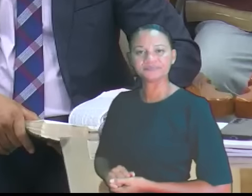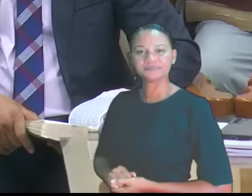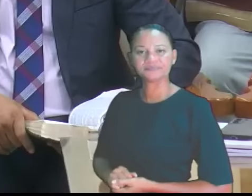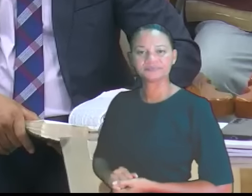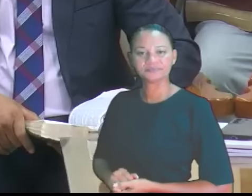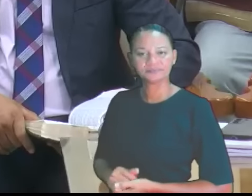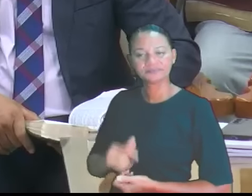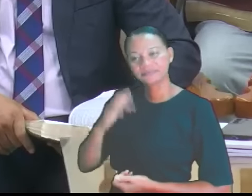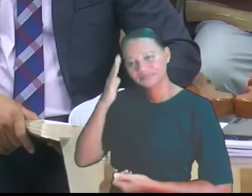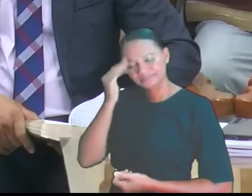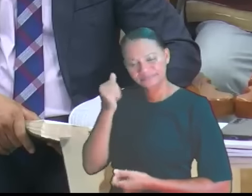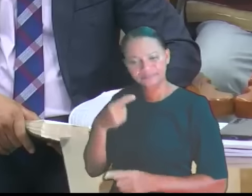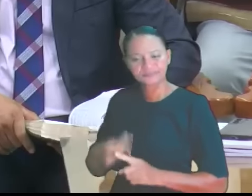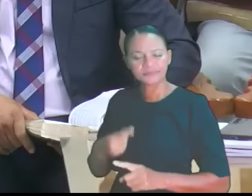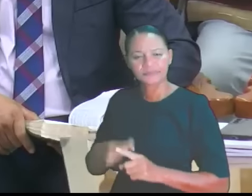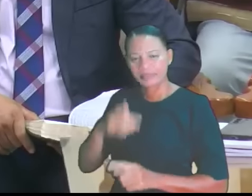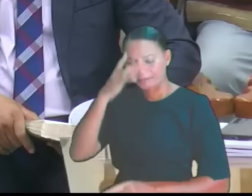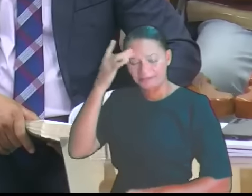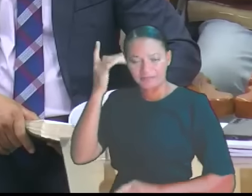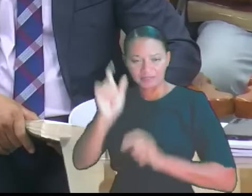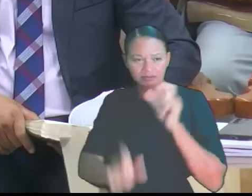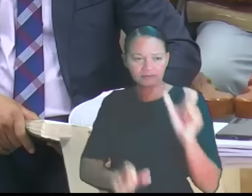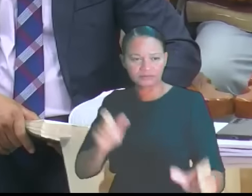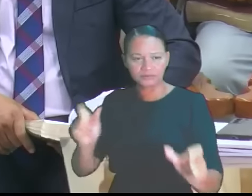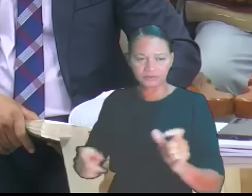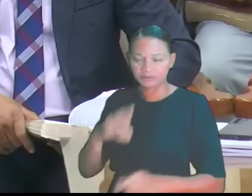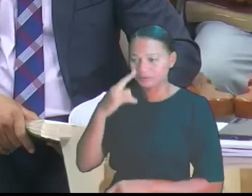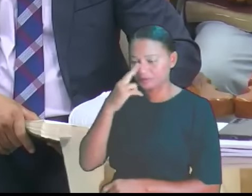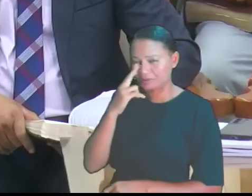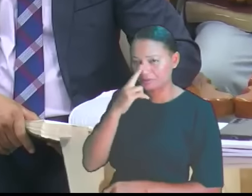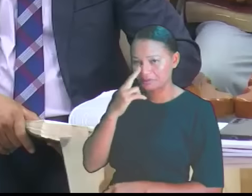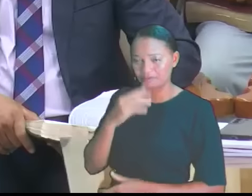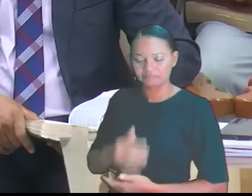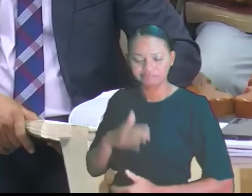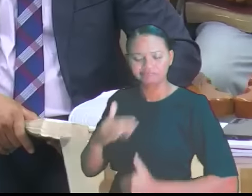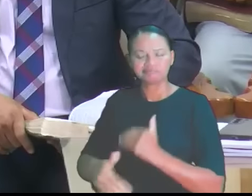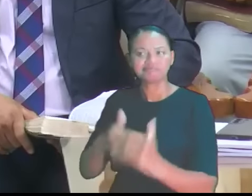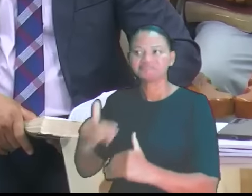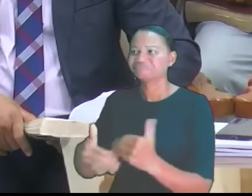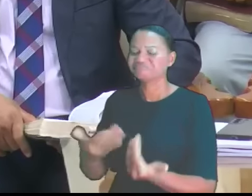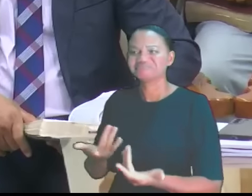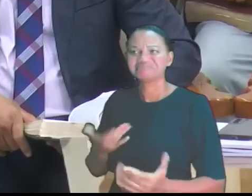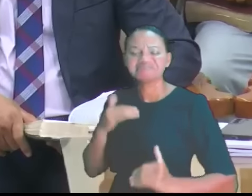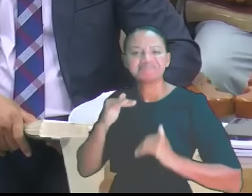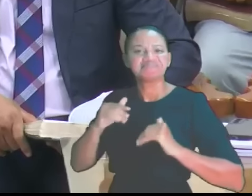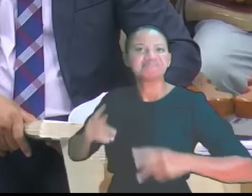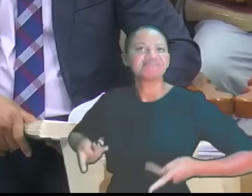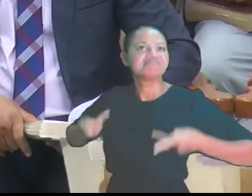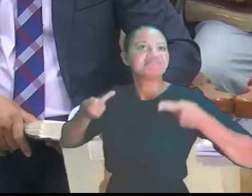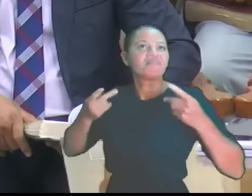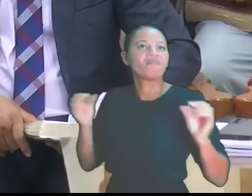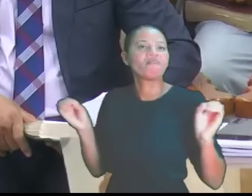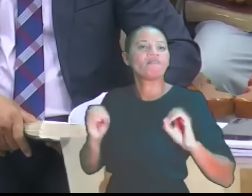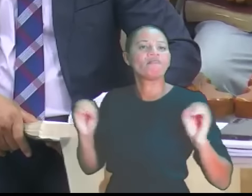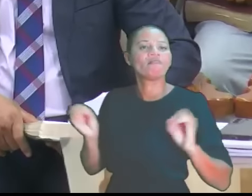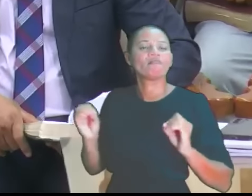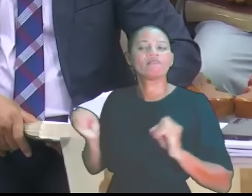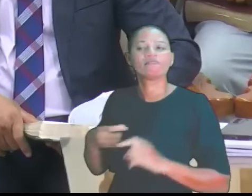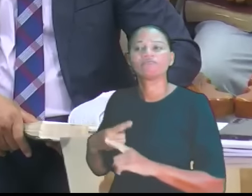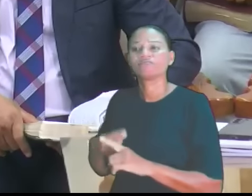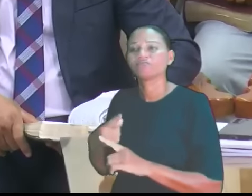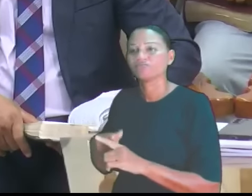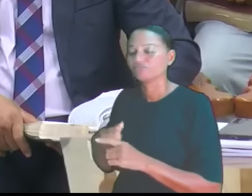Sabe por que tem gente, irmão, tem crente que não avança, que não prospera? Porque não leu o que